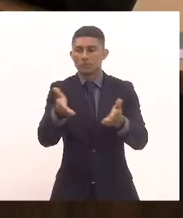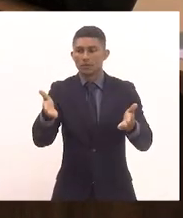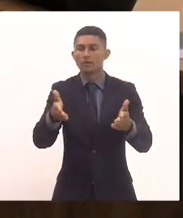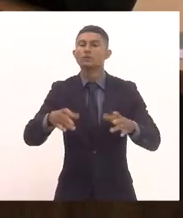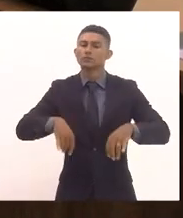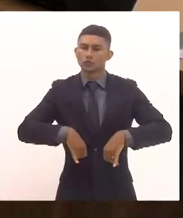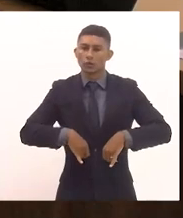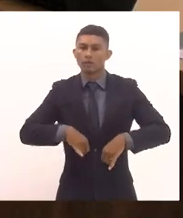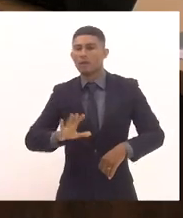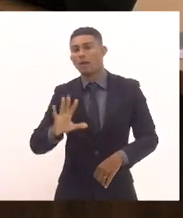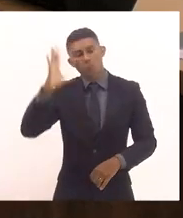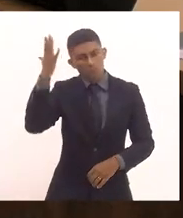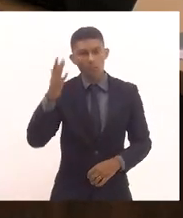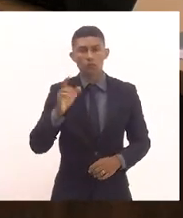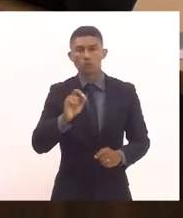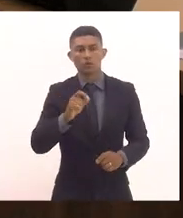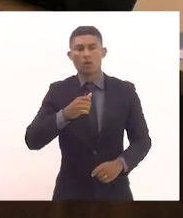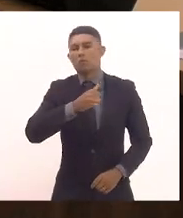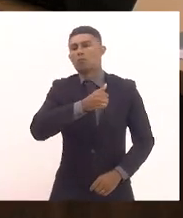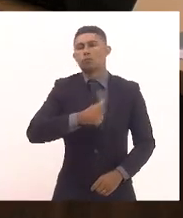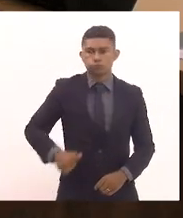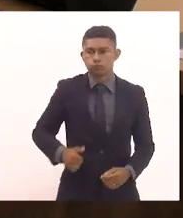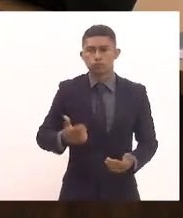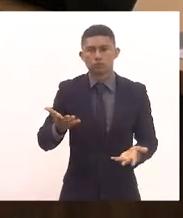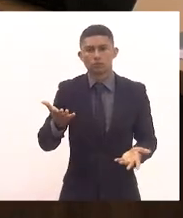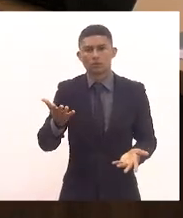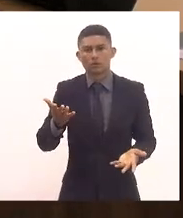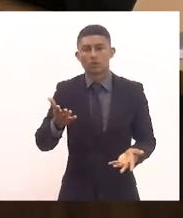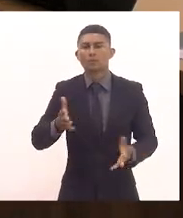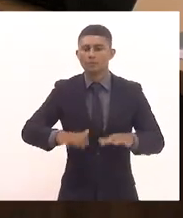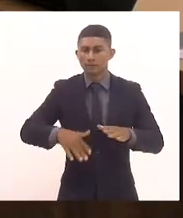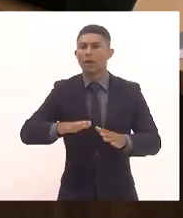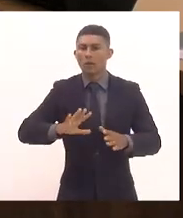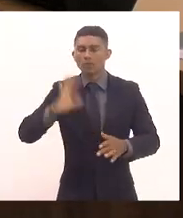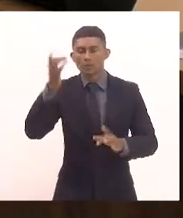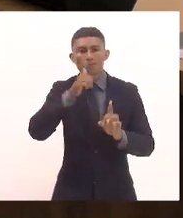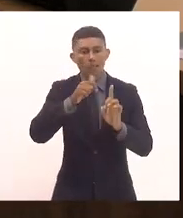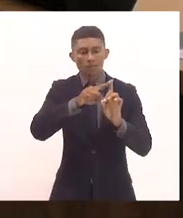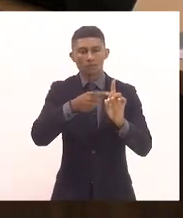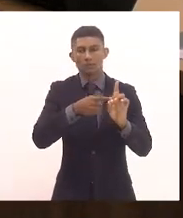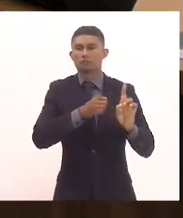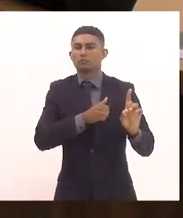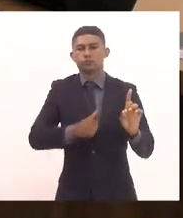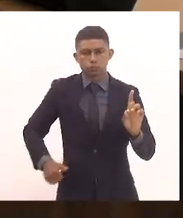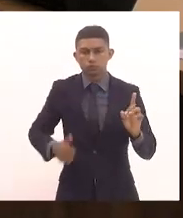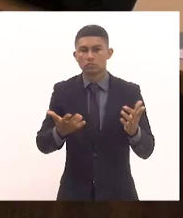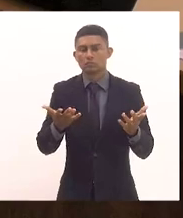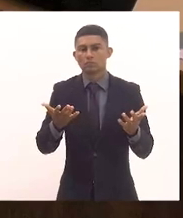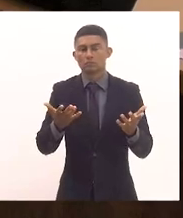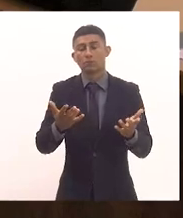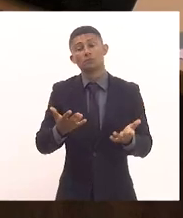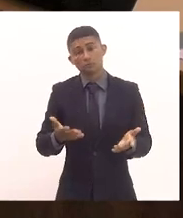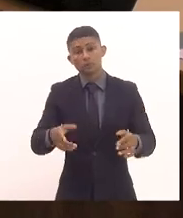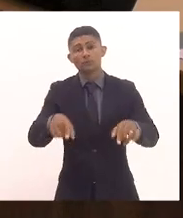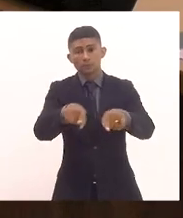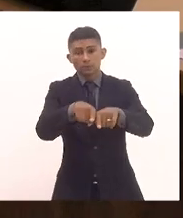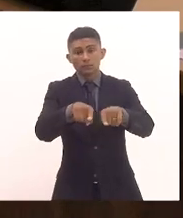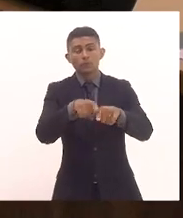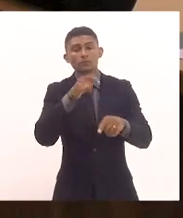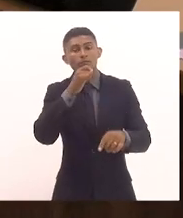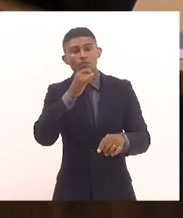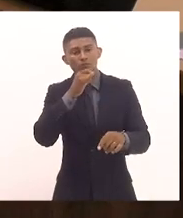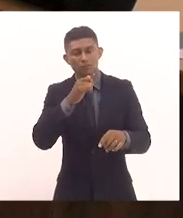processo de abortamento legal e não só isso, seja em caso de